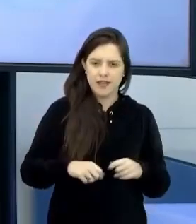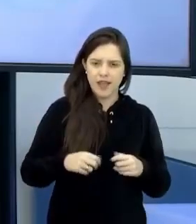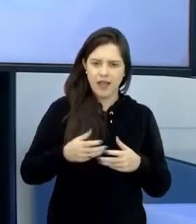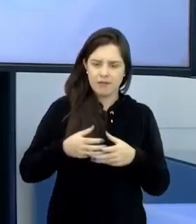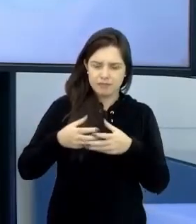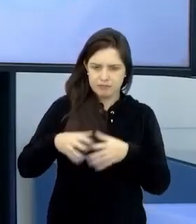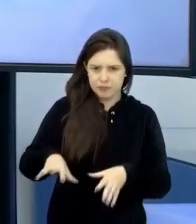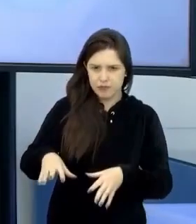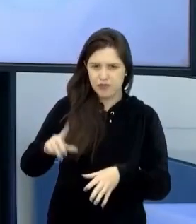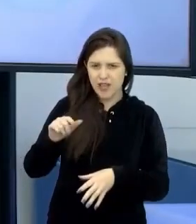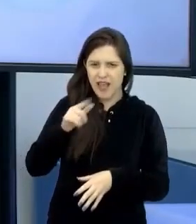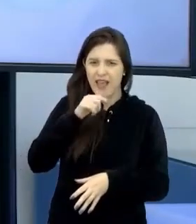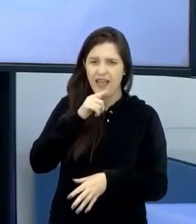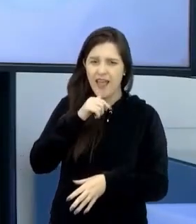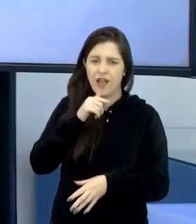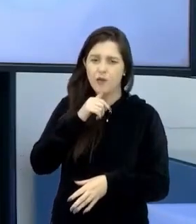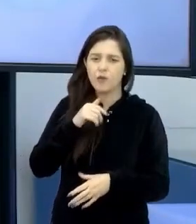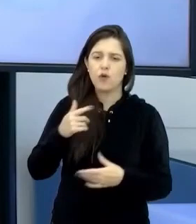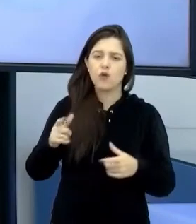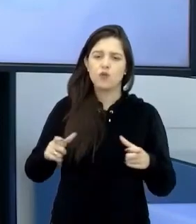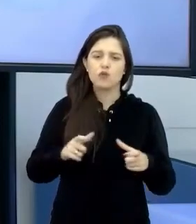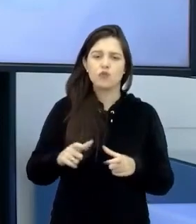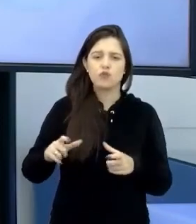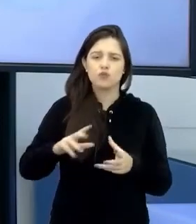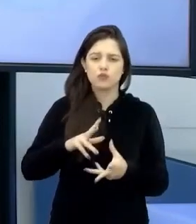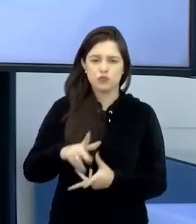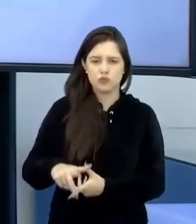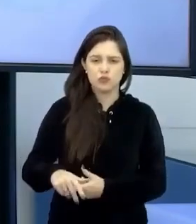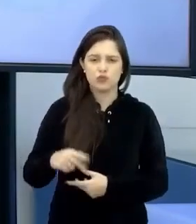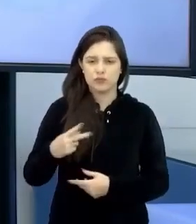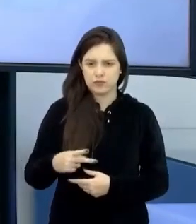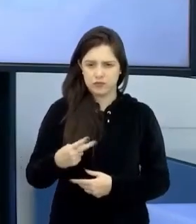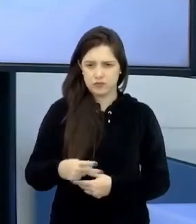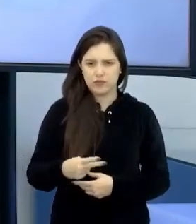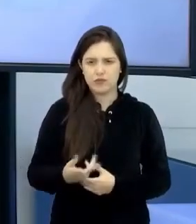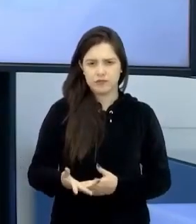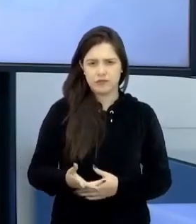irão utilizar para o consumo, tá certo?